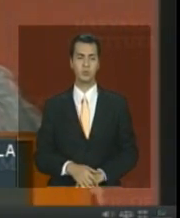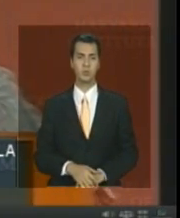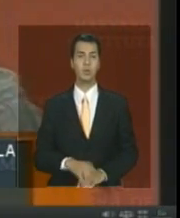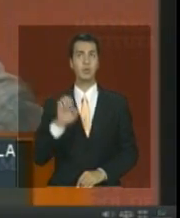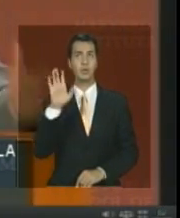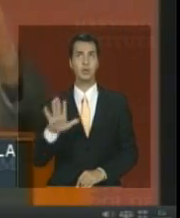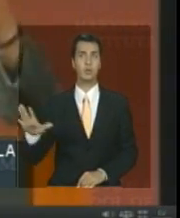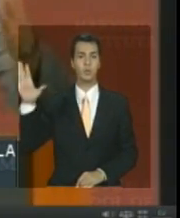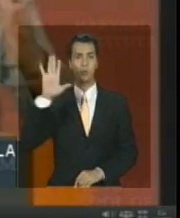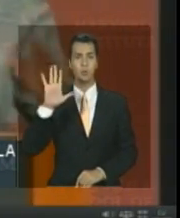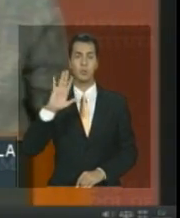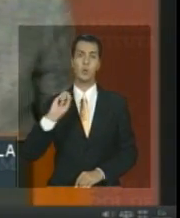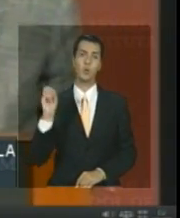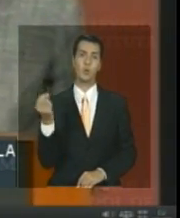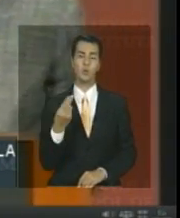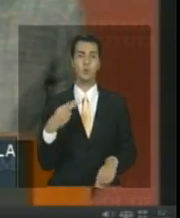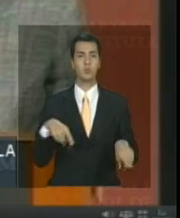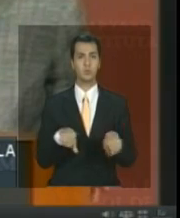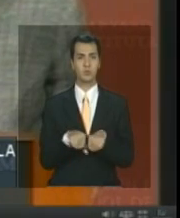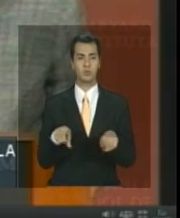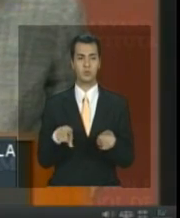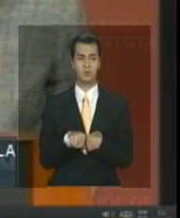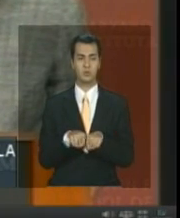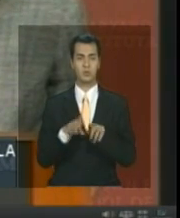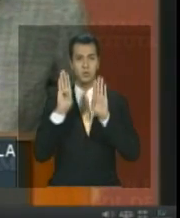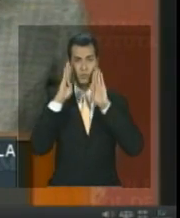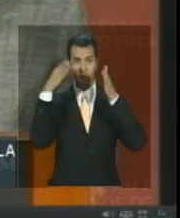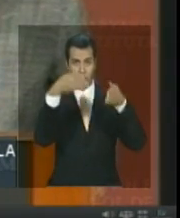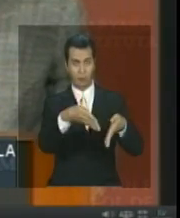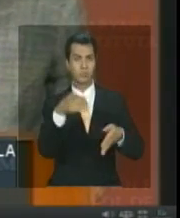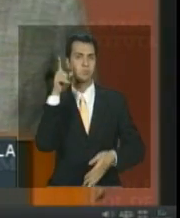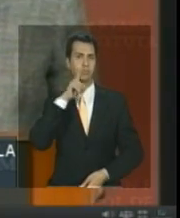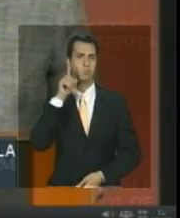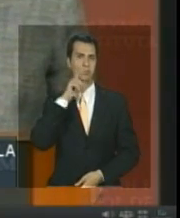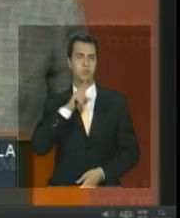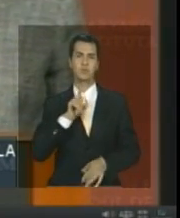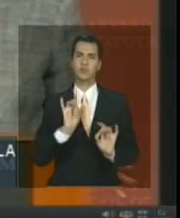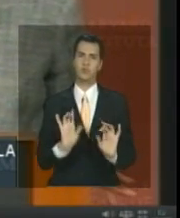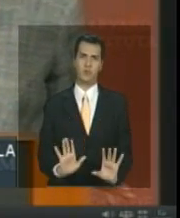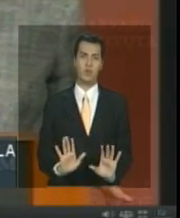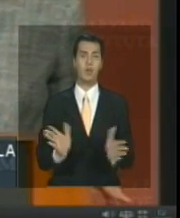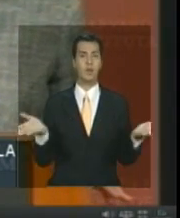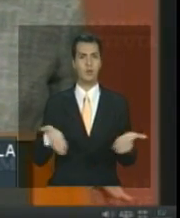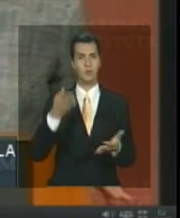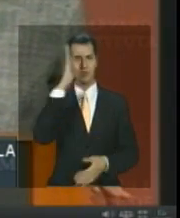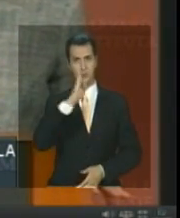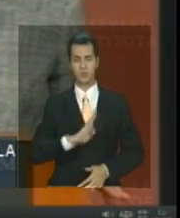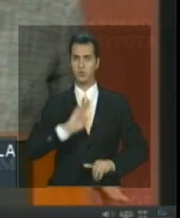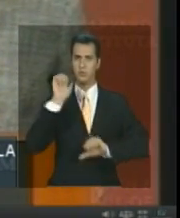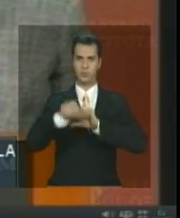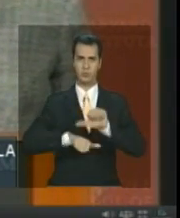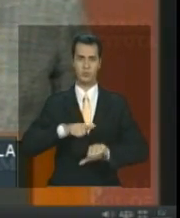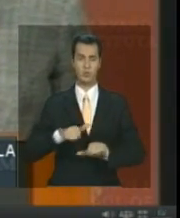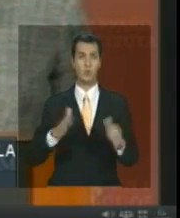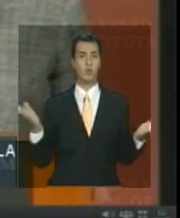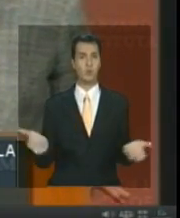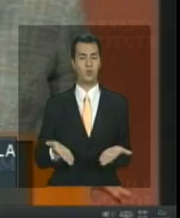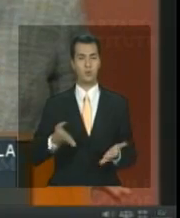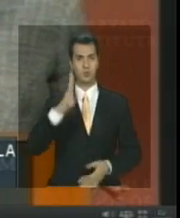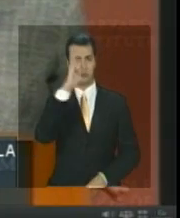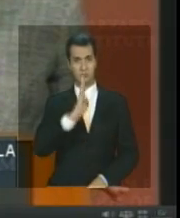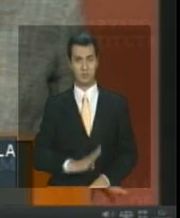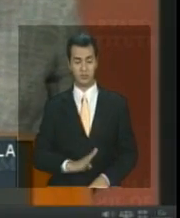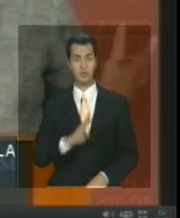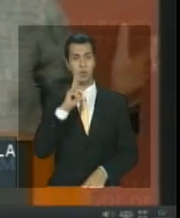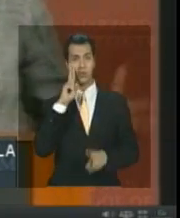eurocentrista ou também só focada nos Estados Unidos. O Brasil mudou bastante. O Brasil hoje olha para os